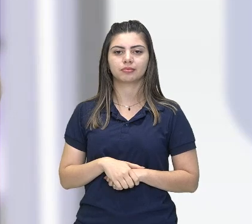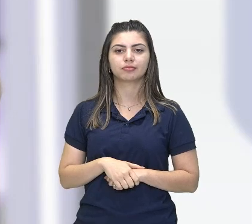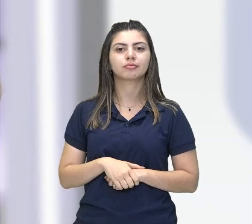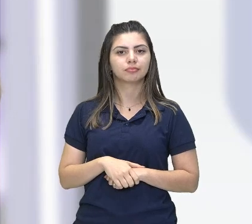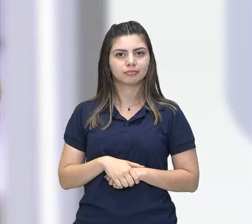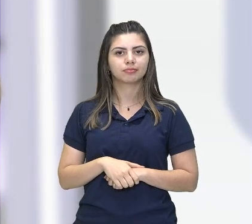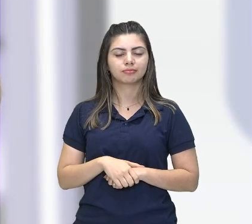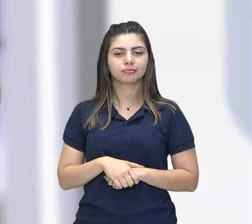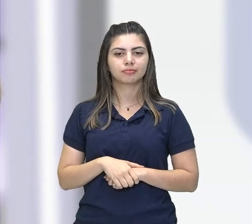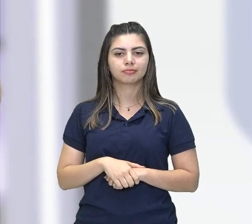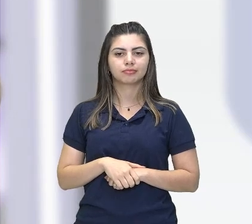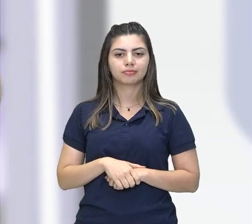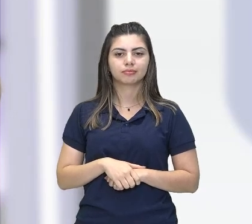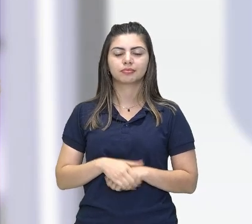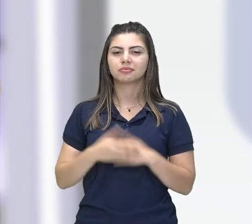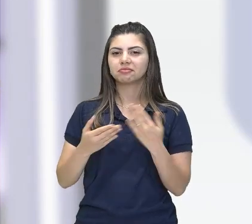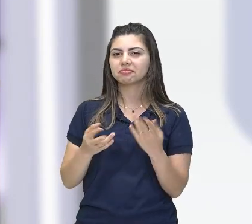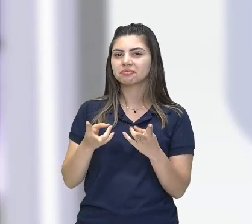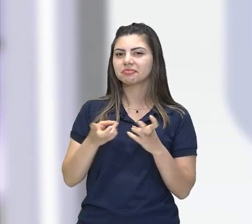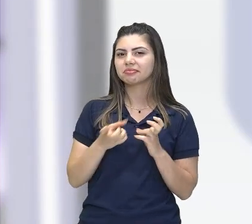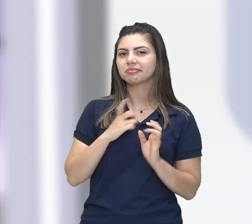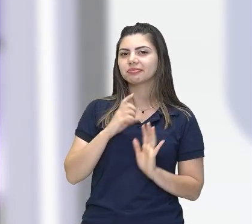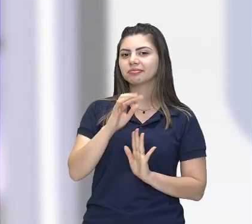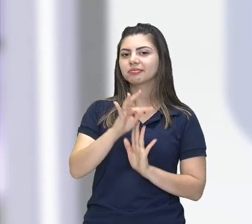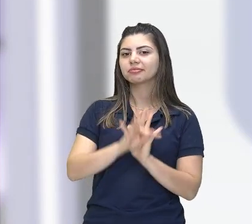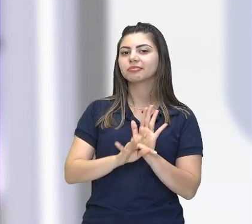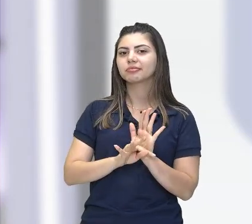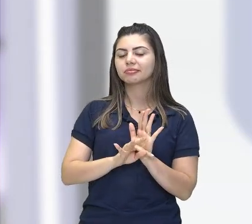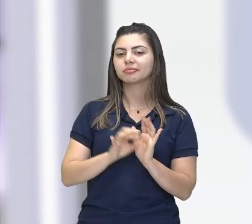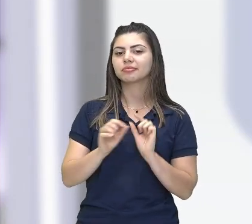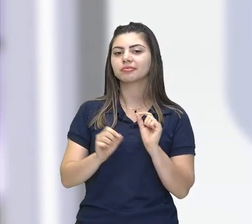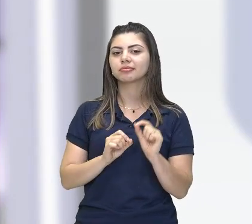tivemos o áudio do Credo